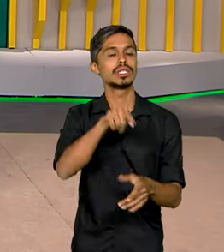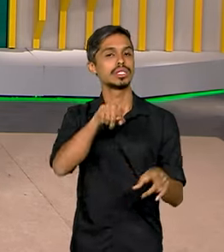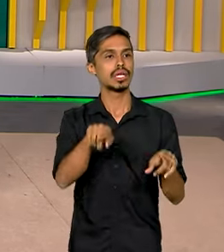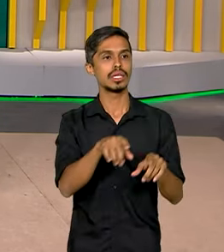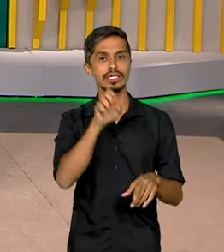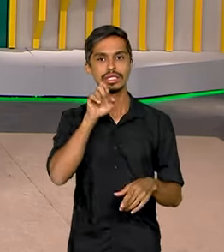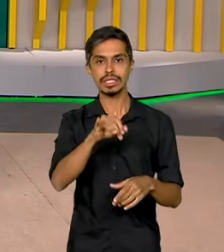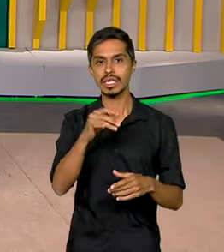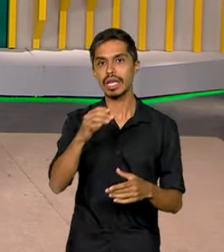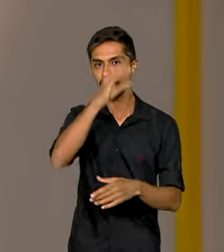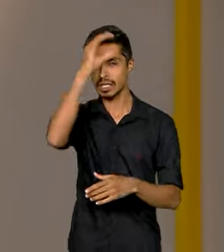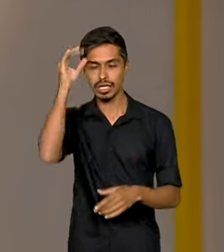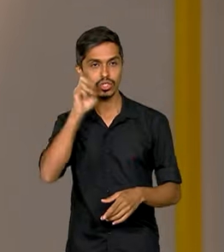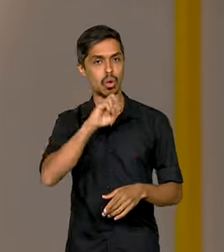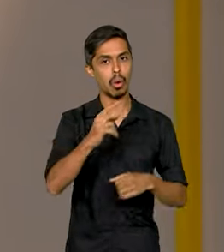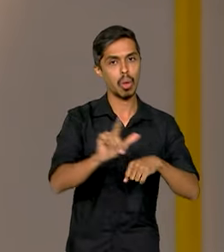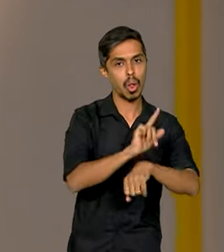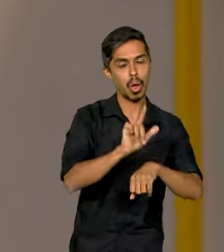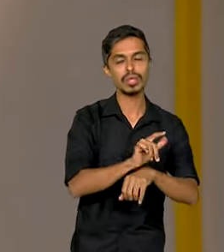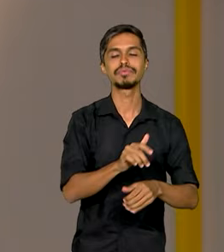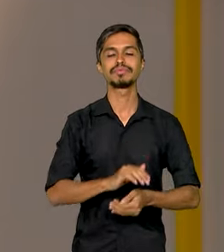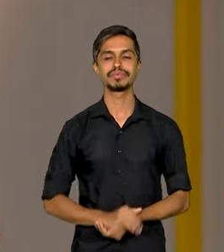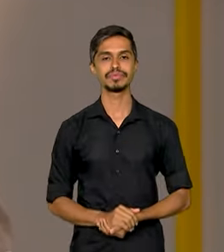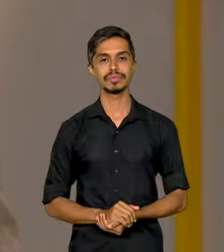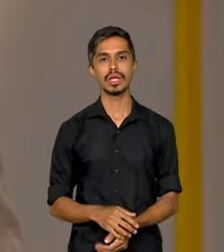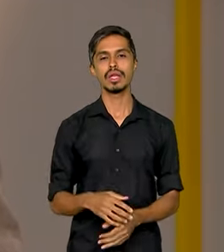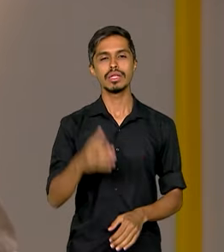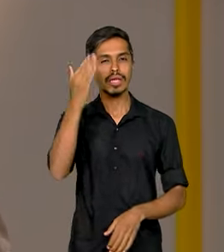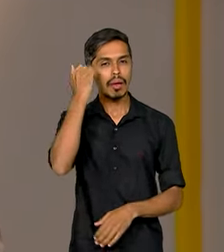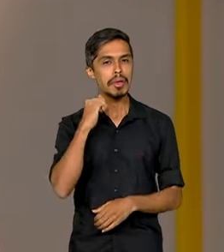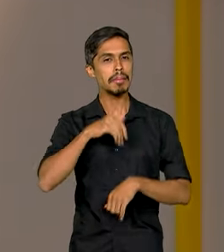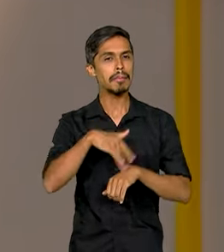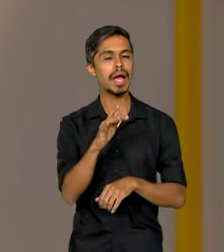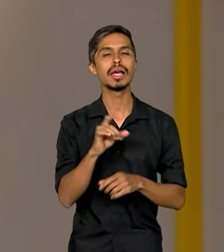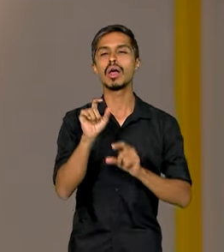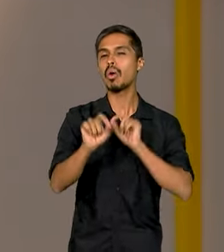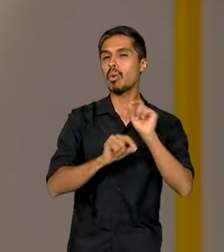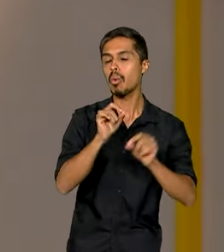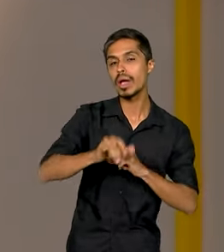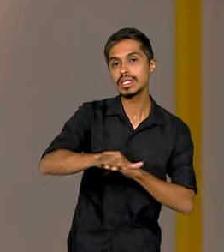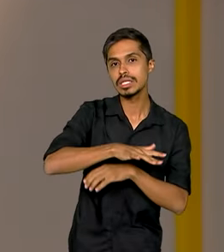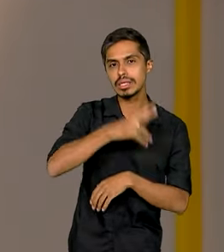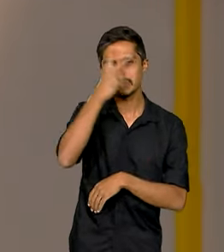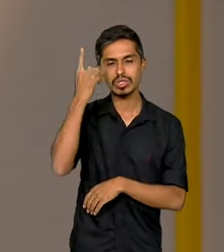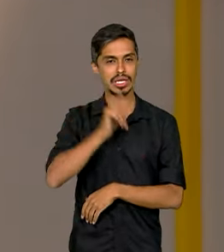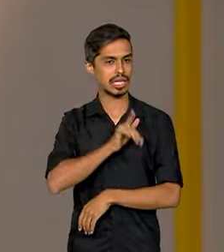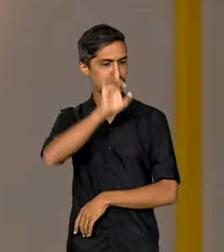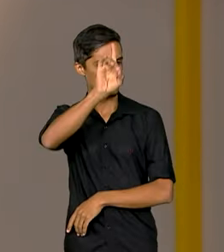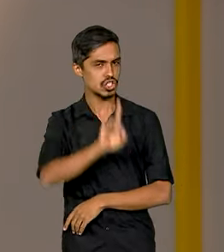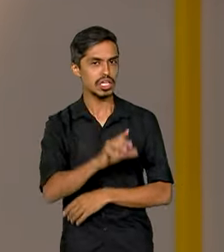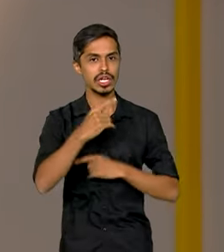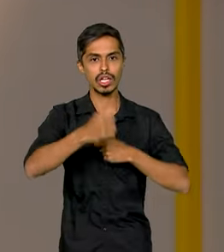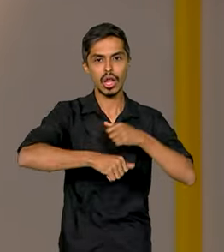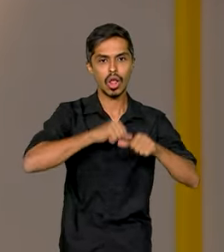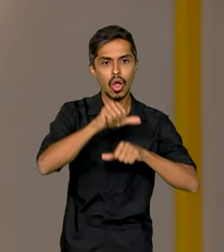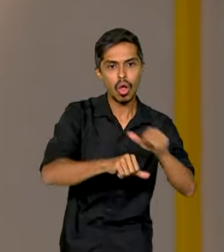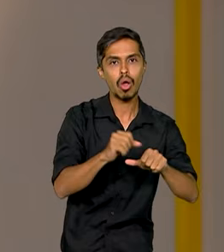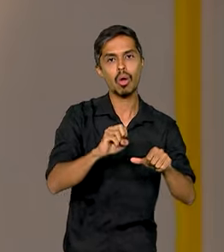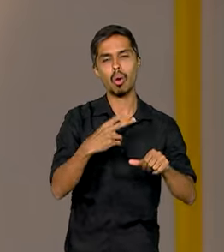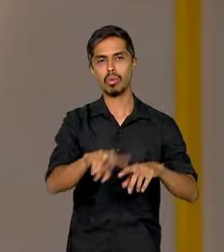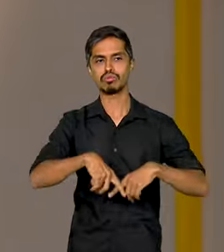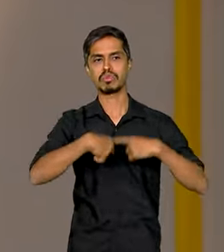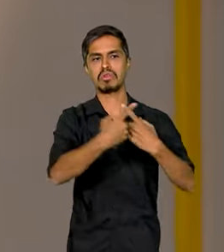quem compra mercadoria e para saber mais em quais situações as pessoas têm o direito de troca ou de devolução dos